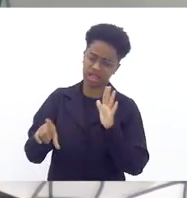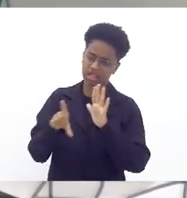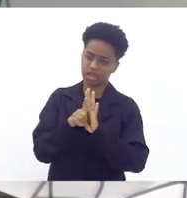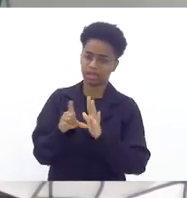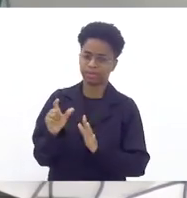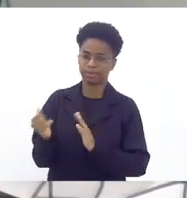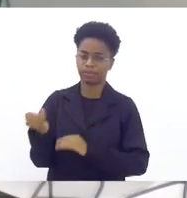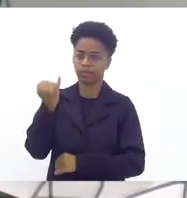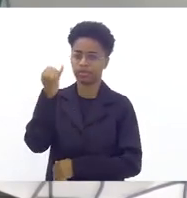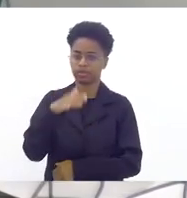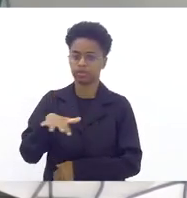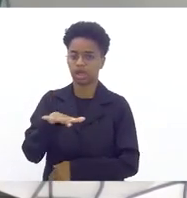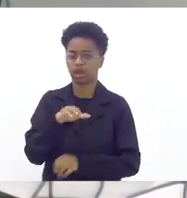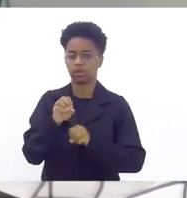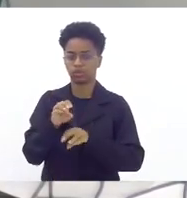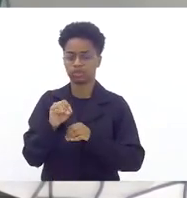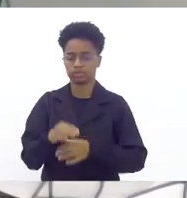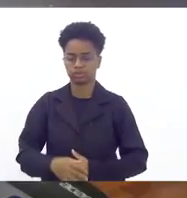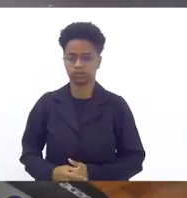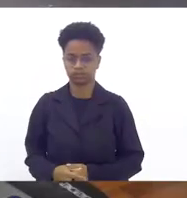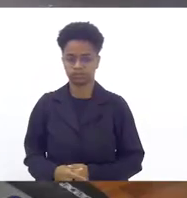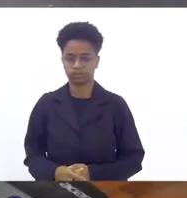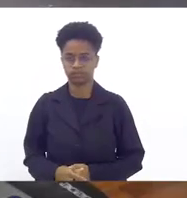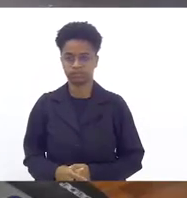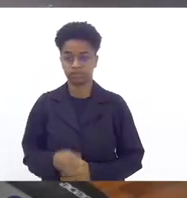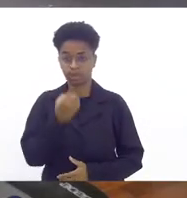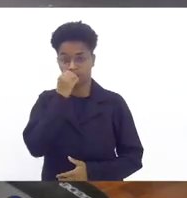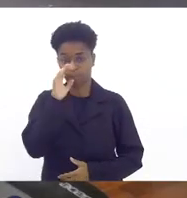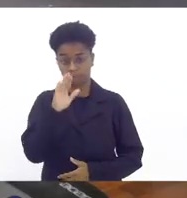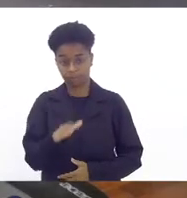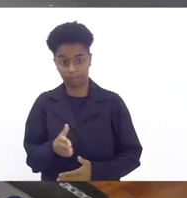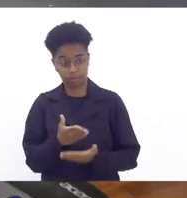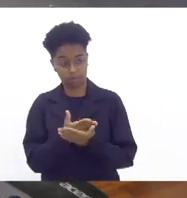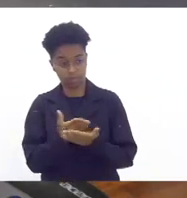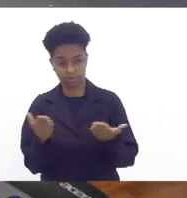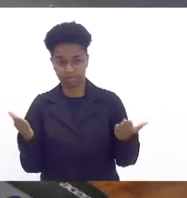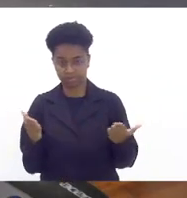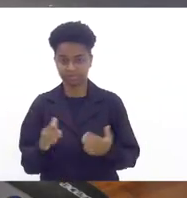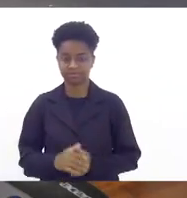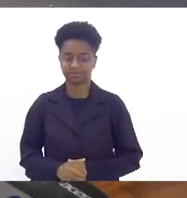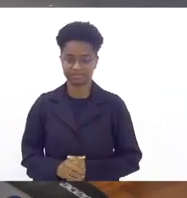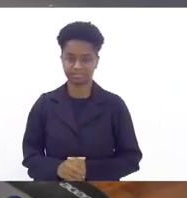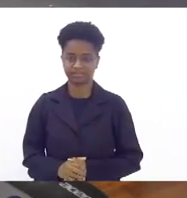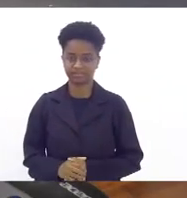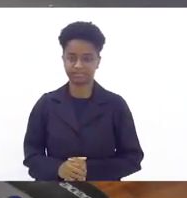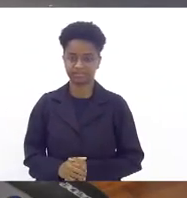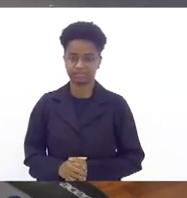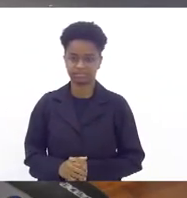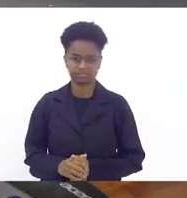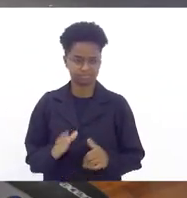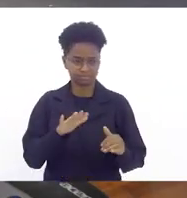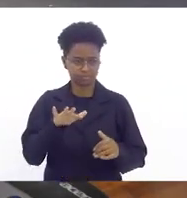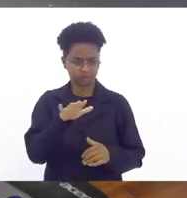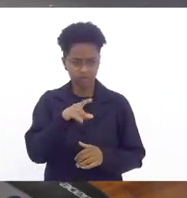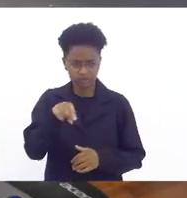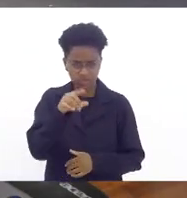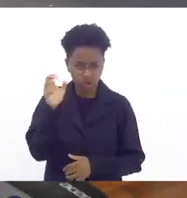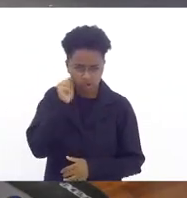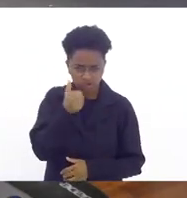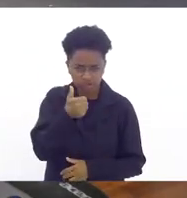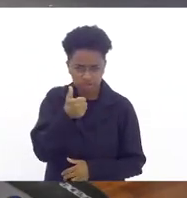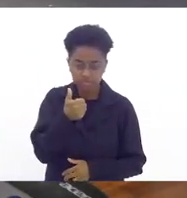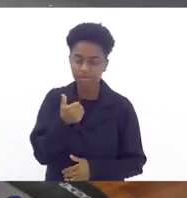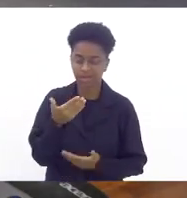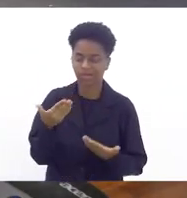importantes para a educação. Boa tarde, já começando. Alô, está todo mundo me ouvindo? Agora melhorou.